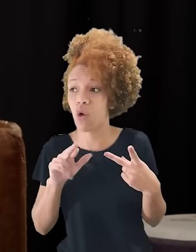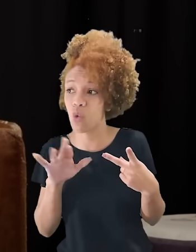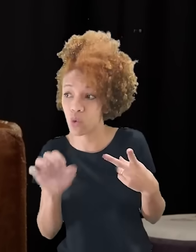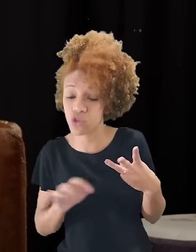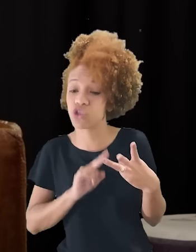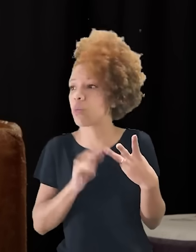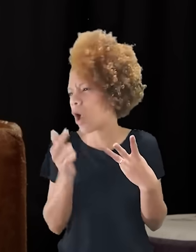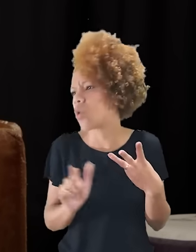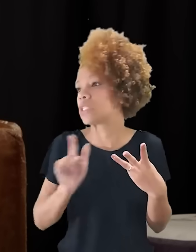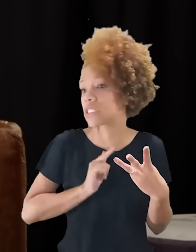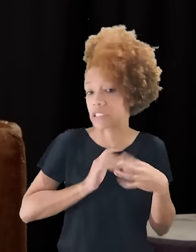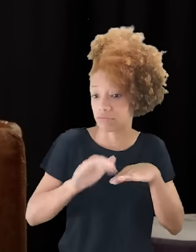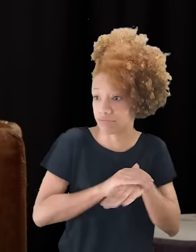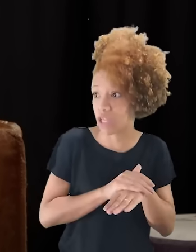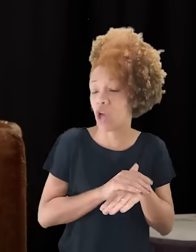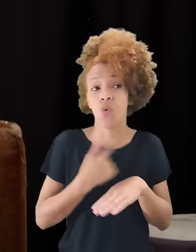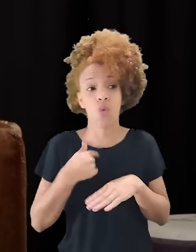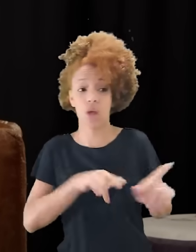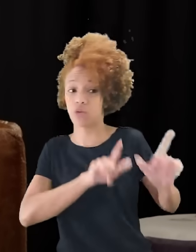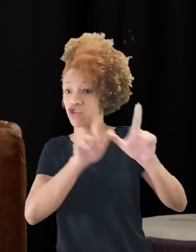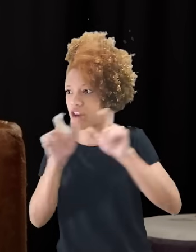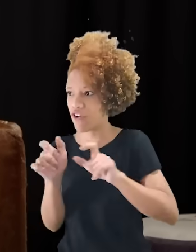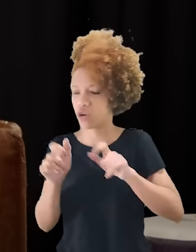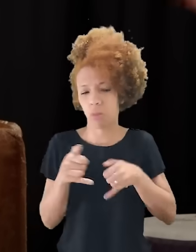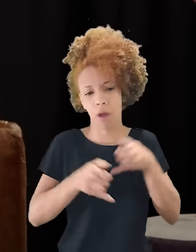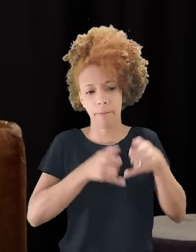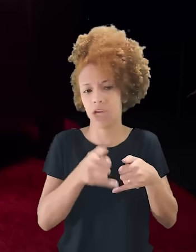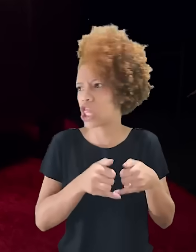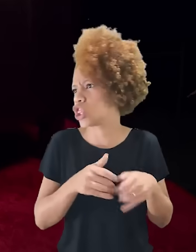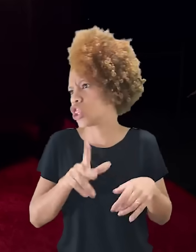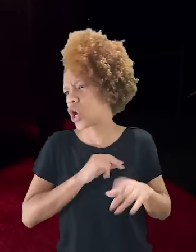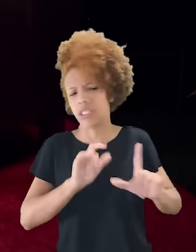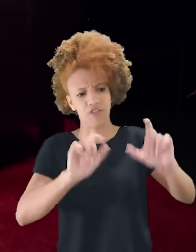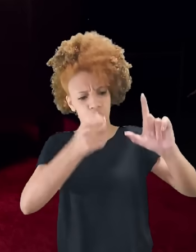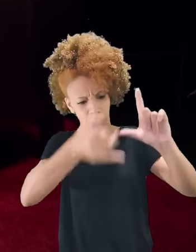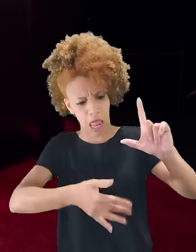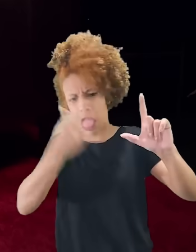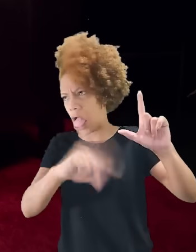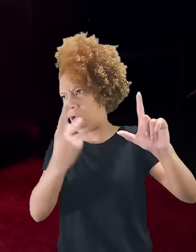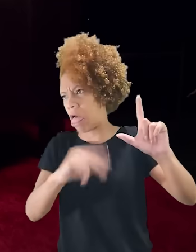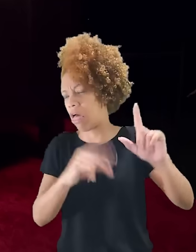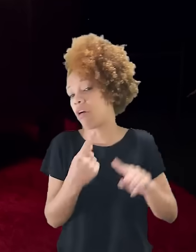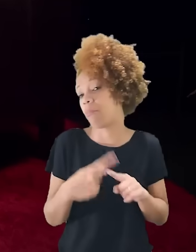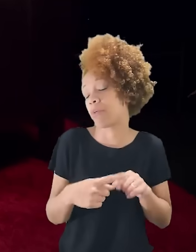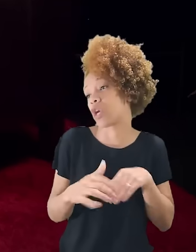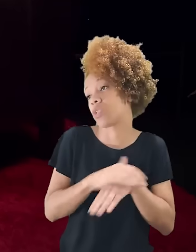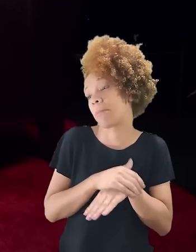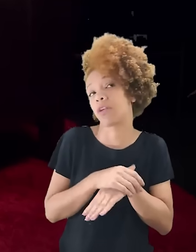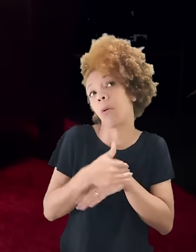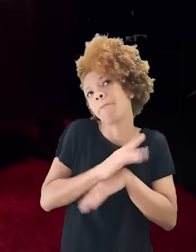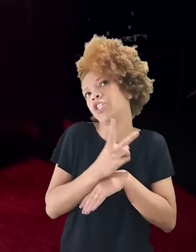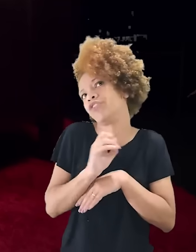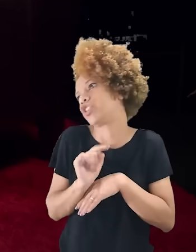esse sapato Então na hora que eu voltei com ele a galera começou a aacar porque tipo assim um sapato que custa mais de R